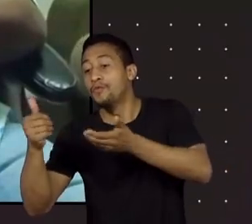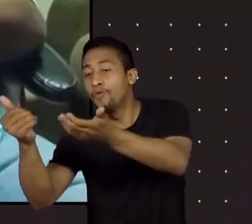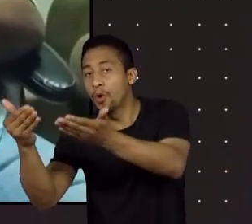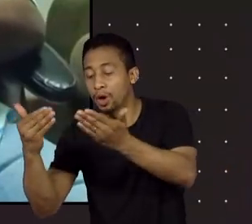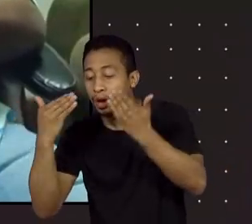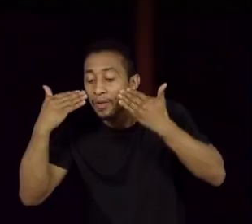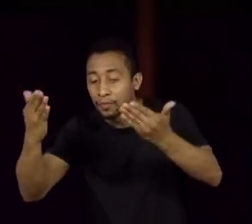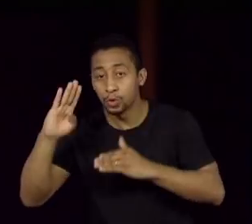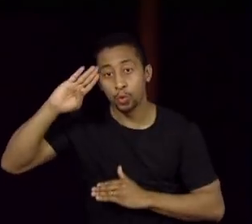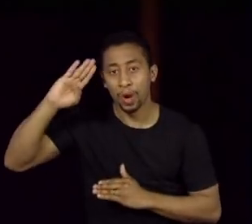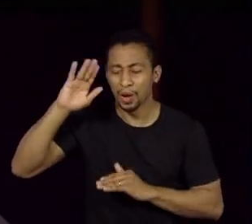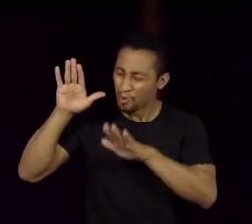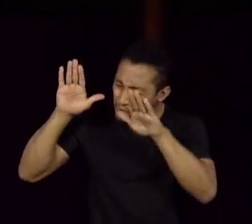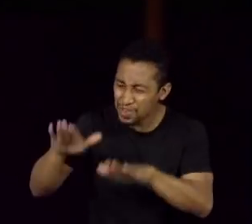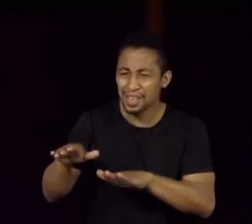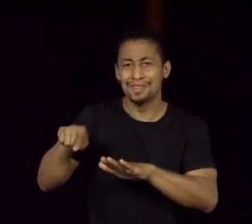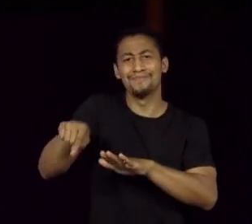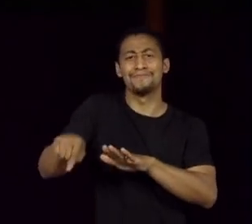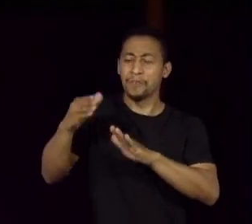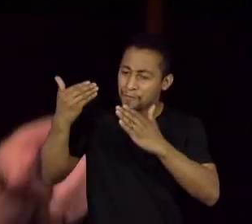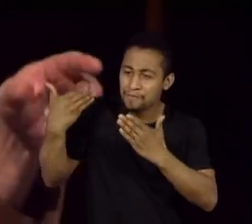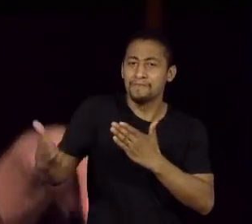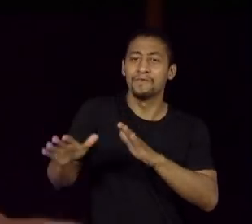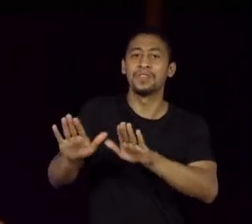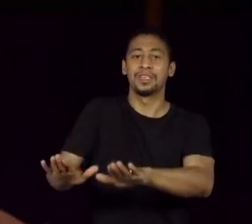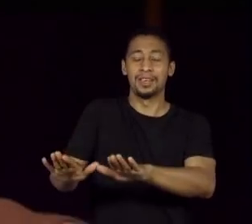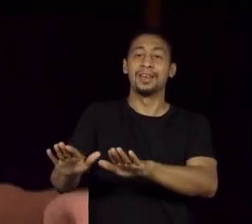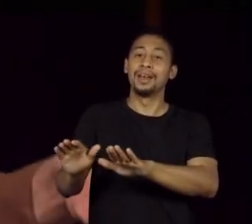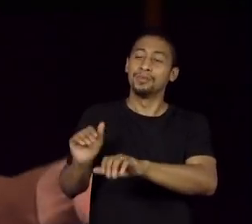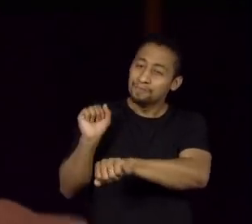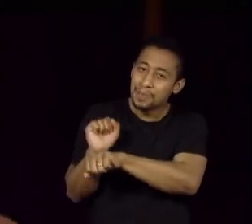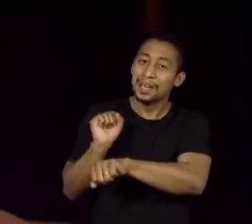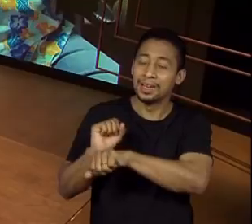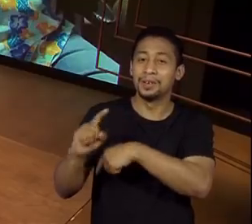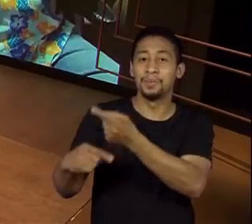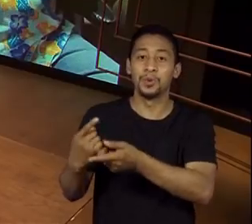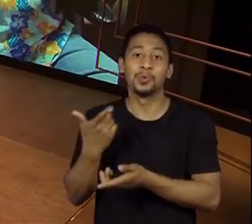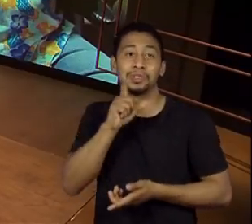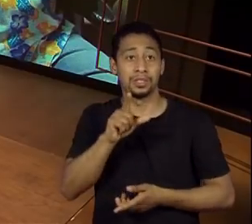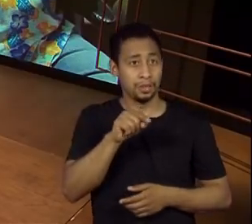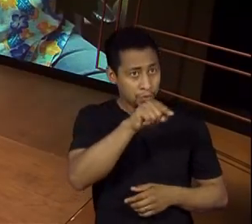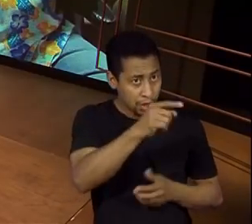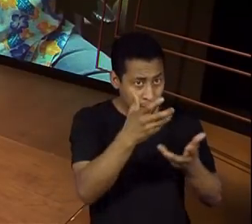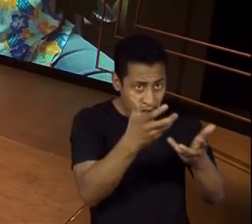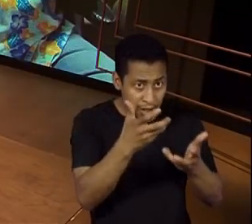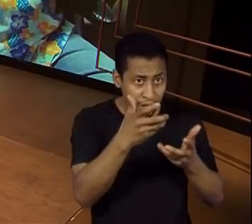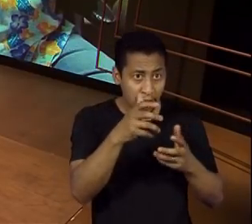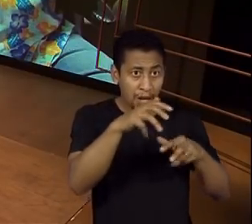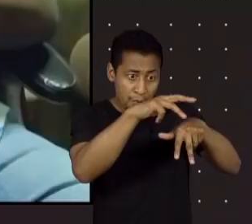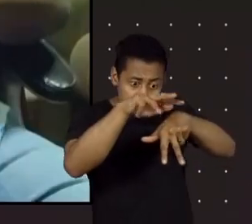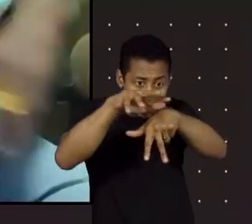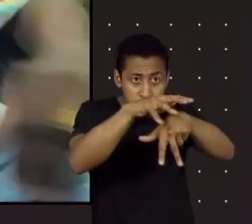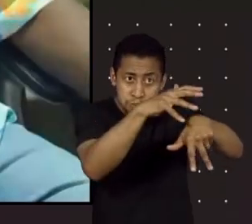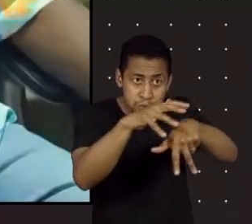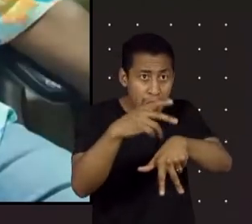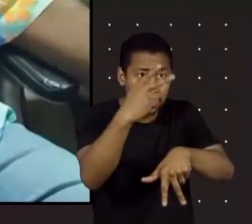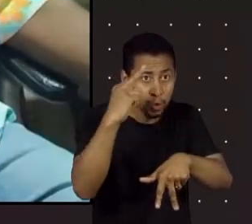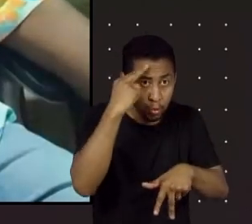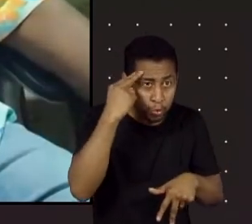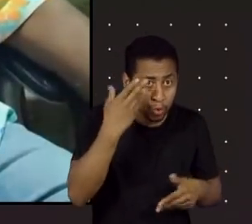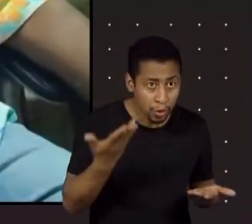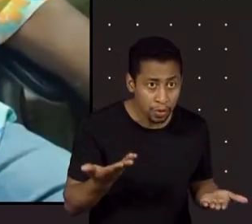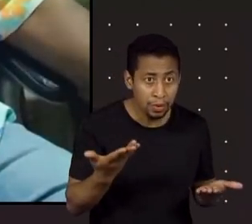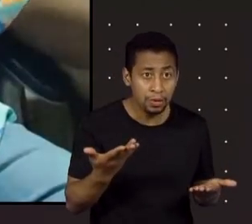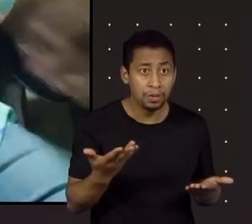eu incorporei. Aí lá no Exército é que você realizou o seu sonho. Você queria ser paraquedista, né? Isso era um desejo seu? Eu queria ser